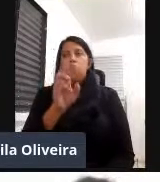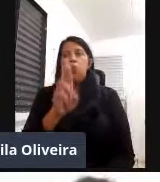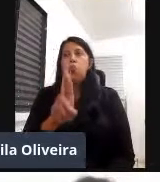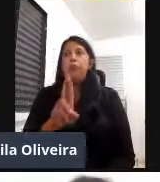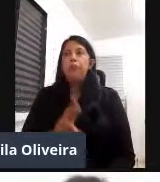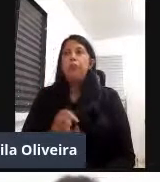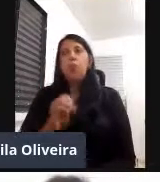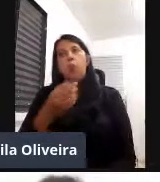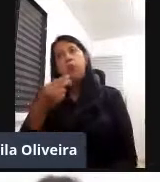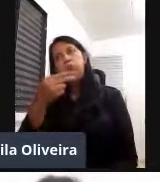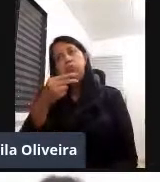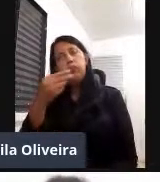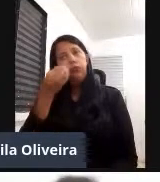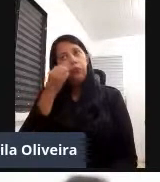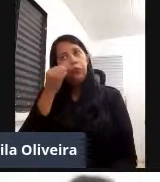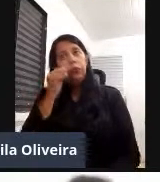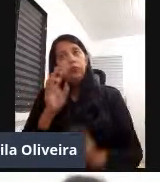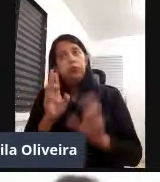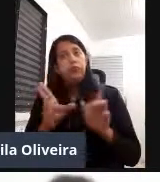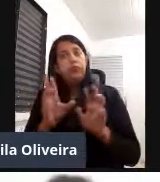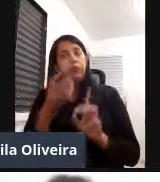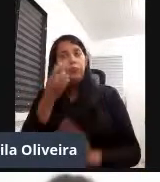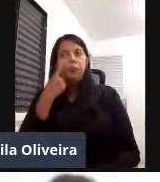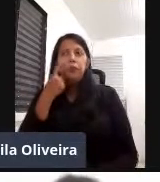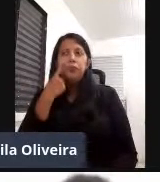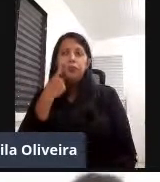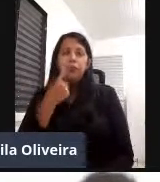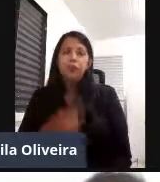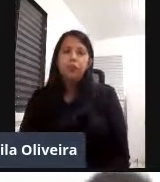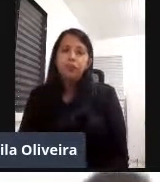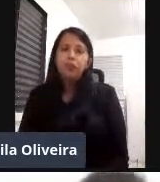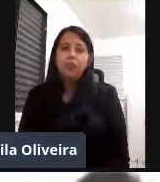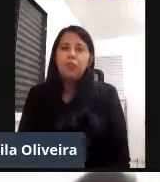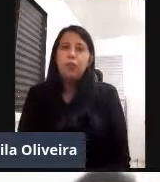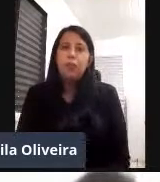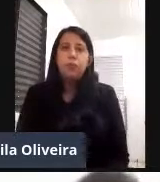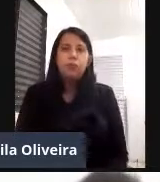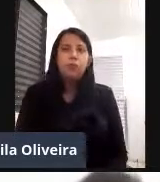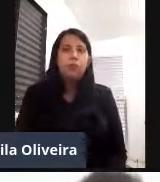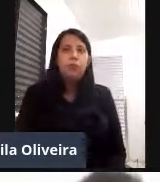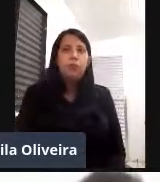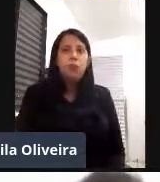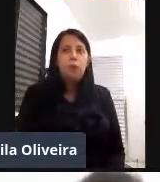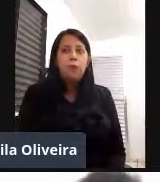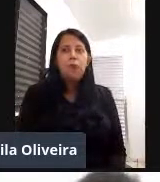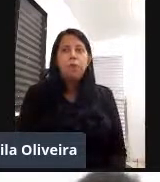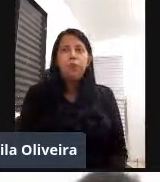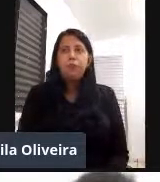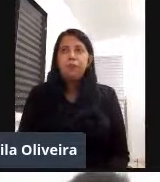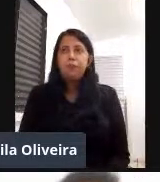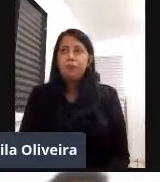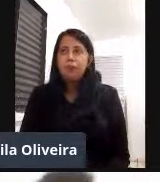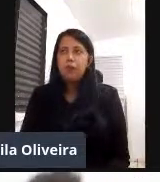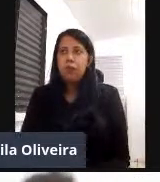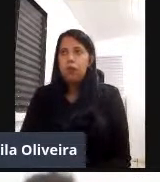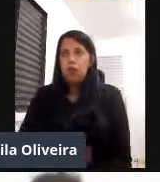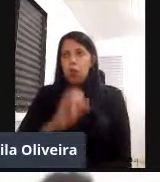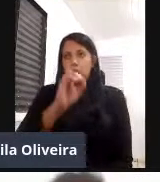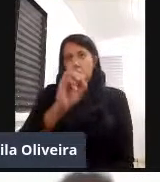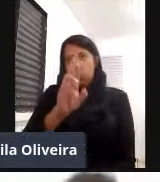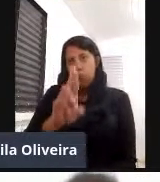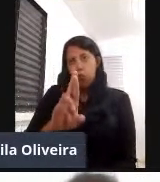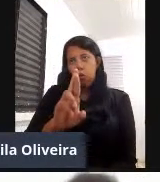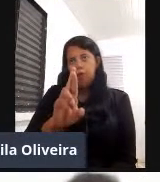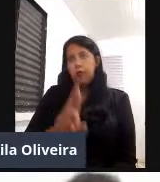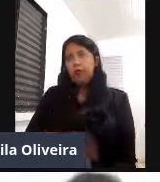igual. A gente apaga aqui. Então, lembrando, o OR, ou, não é